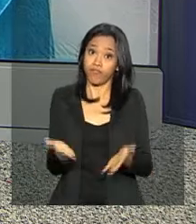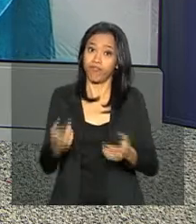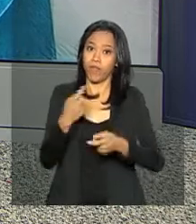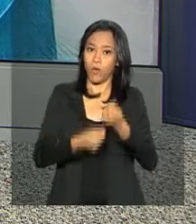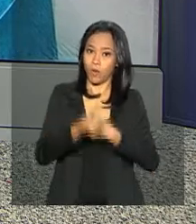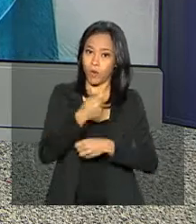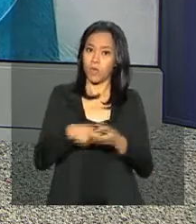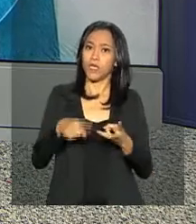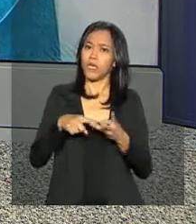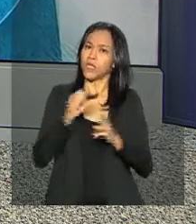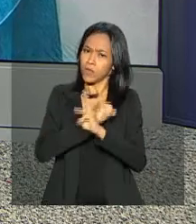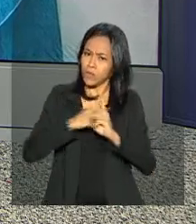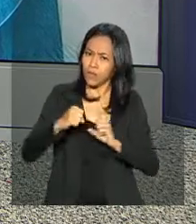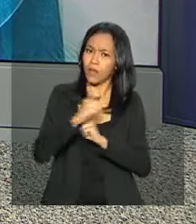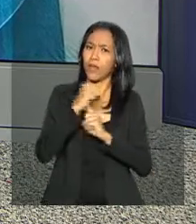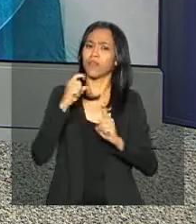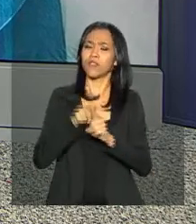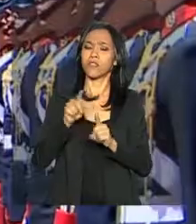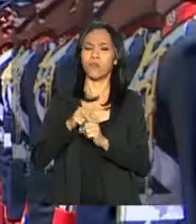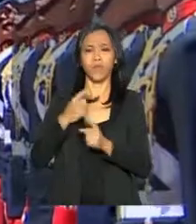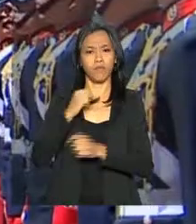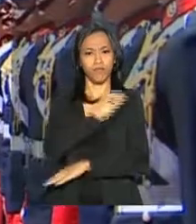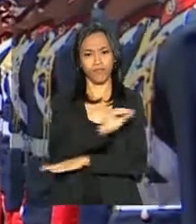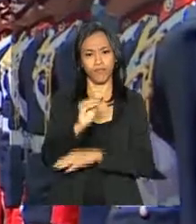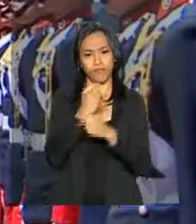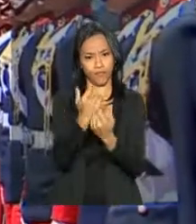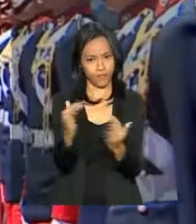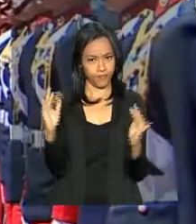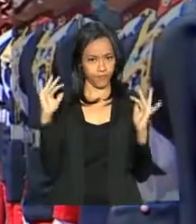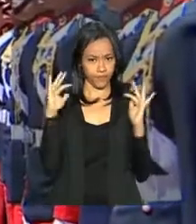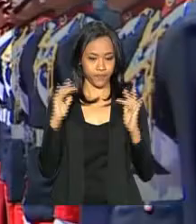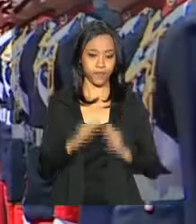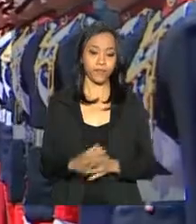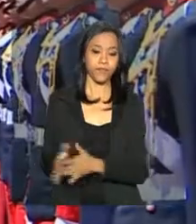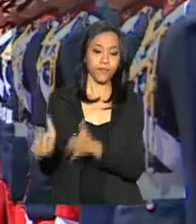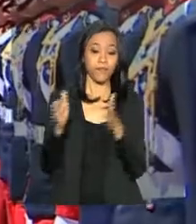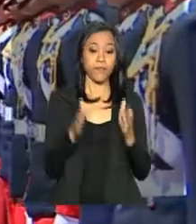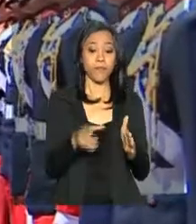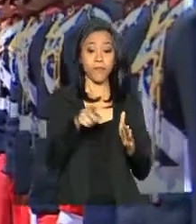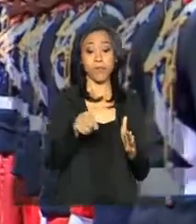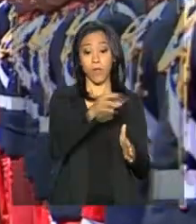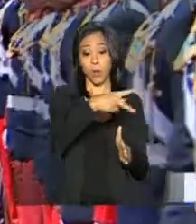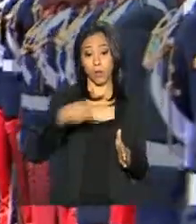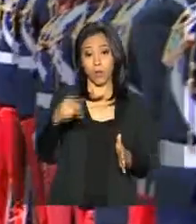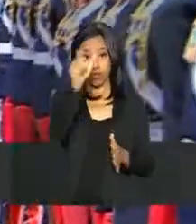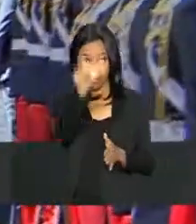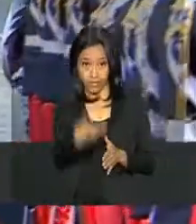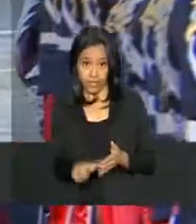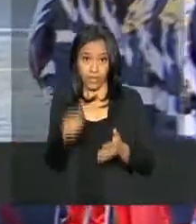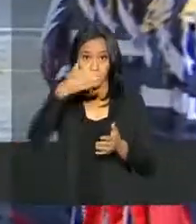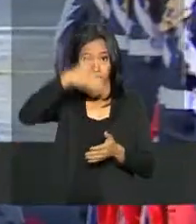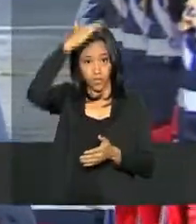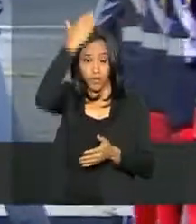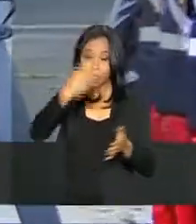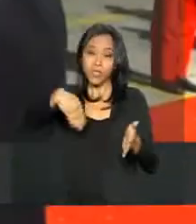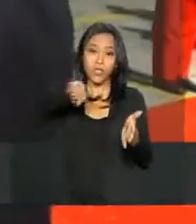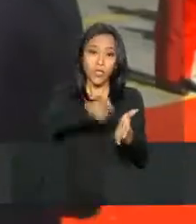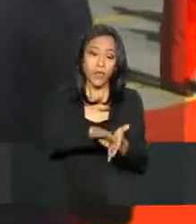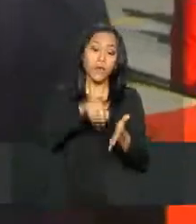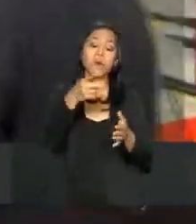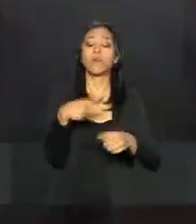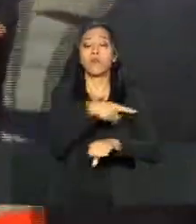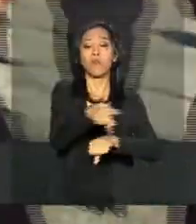sociedade o meio ambiente o presidente michel temer chegou à guatemala nesta quinta feira